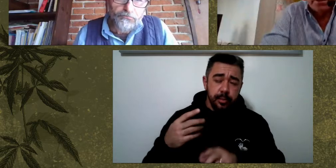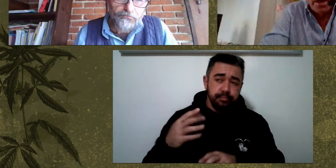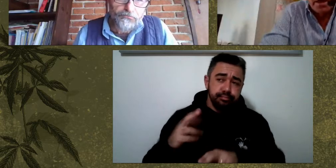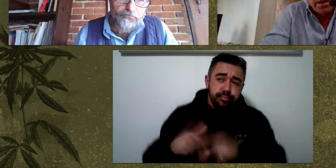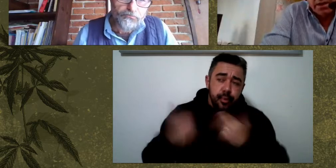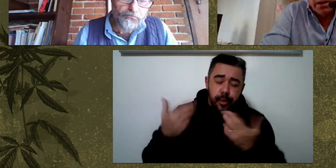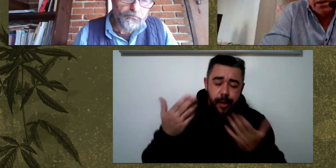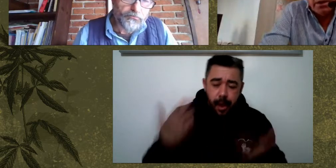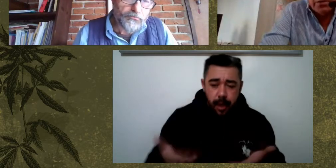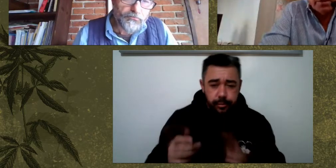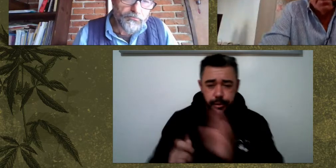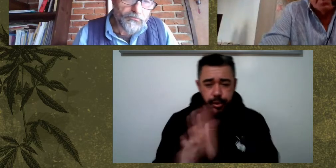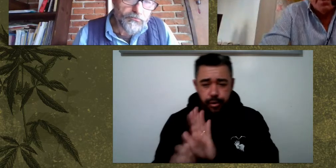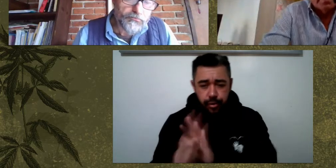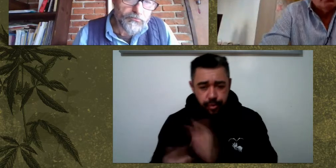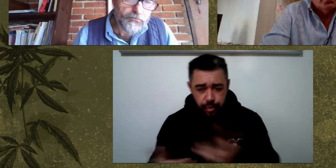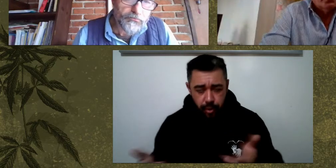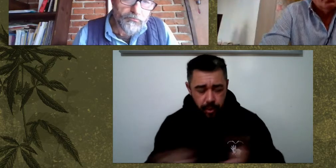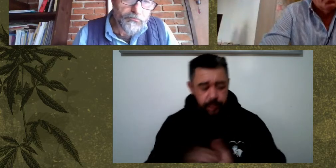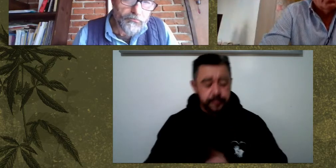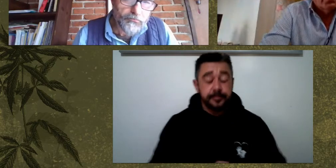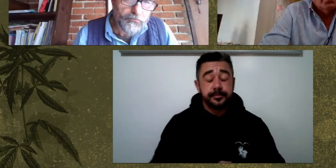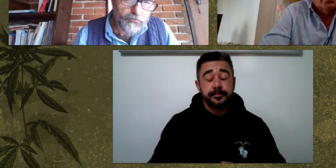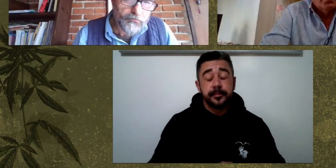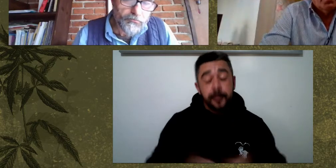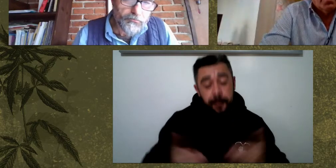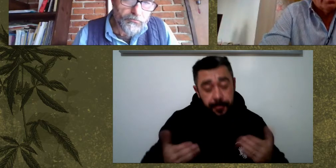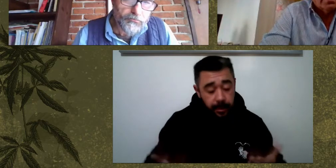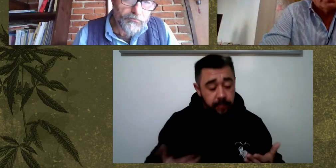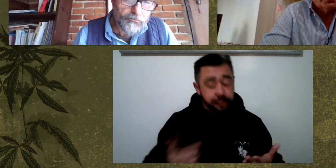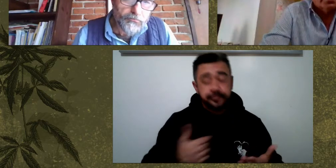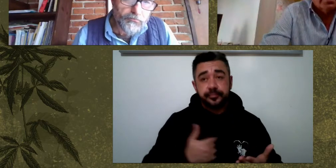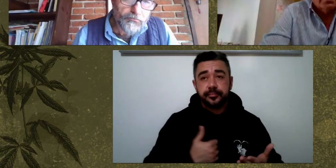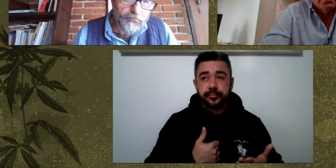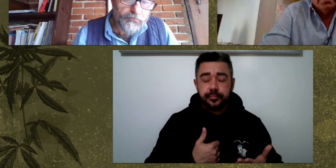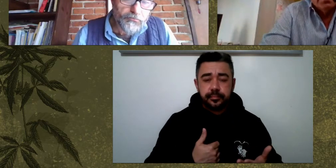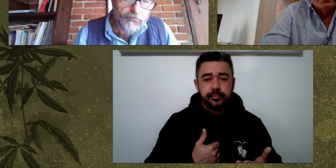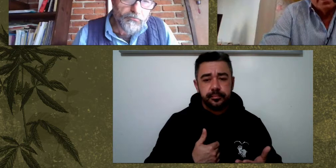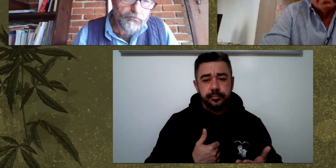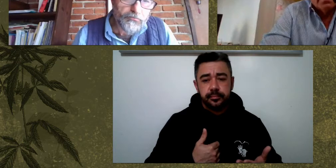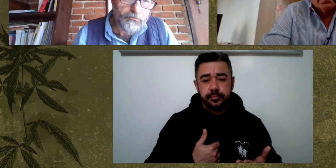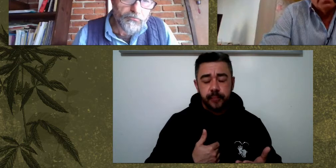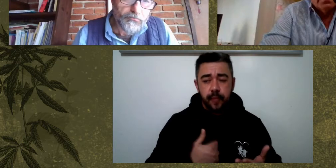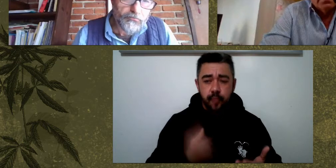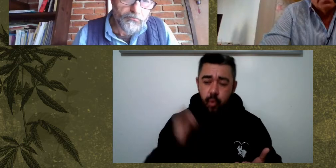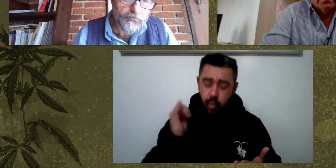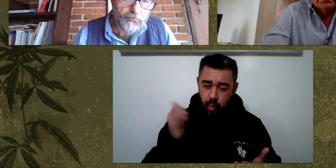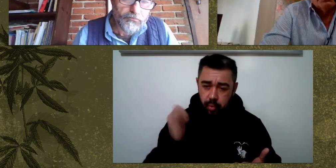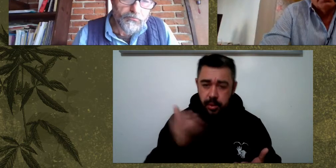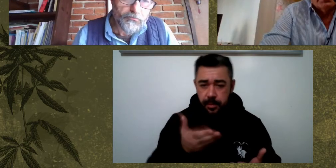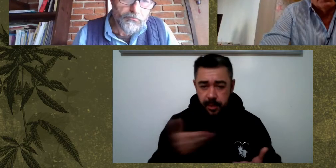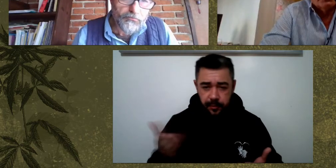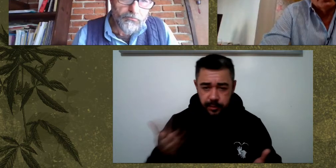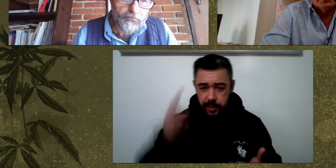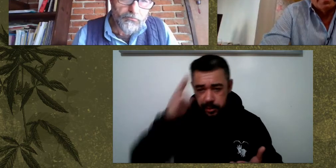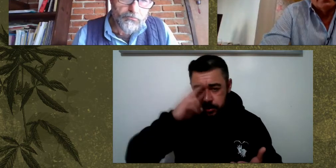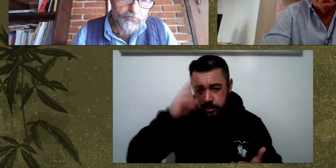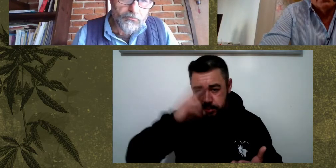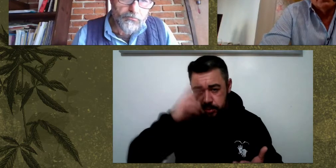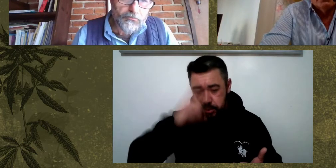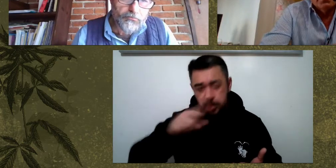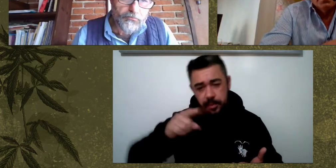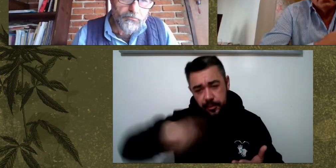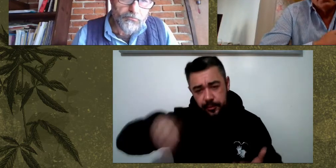ilícitas. E eu, se me permitem, conto um pouquinho essa história para que as pessoas